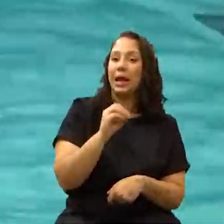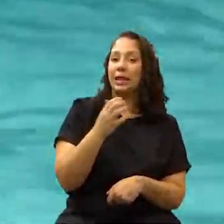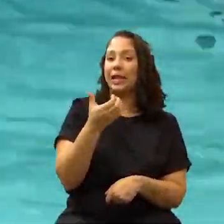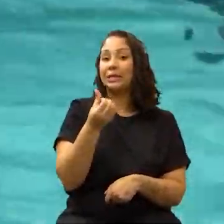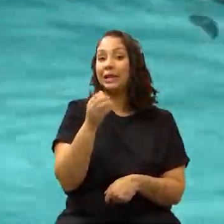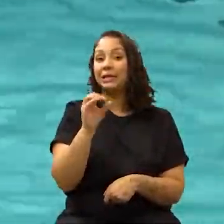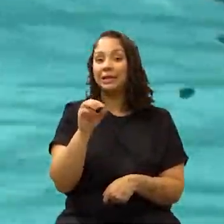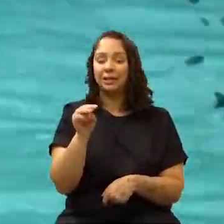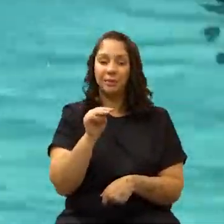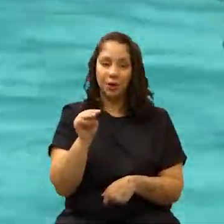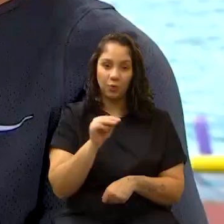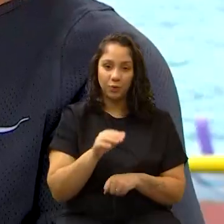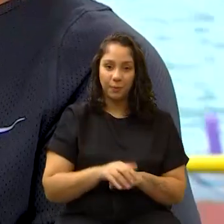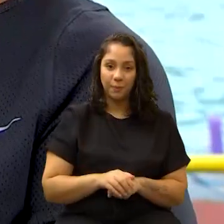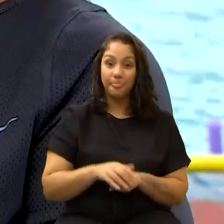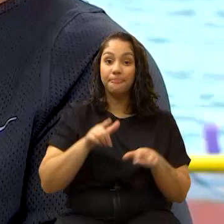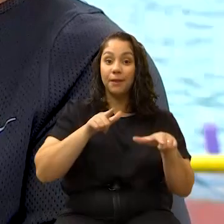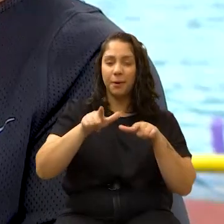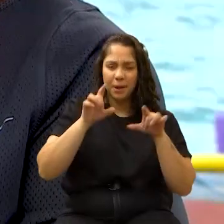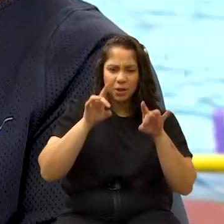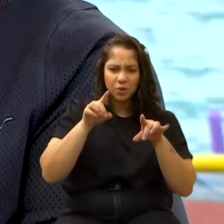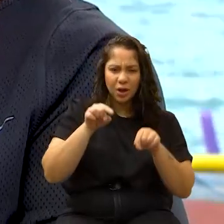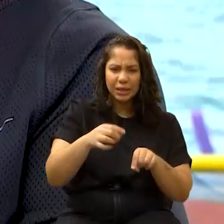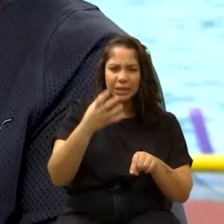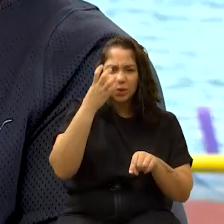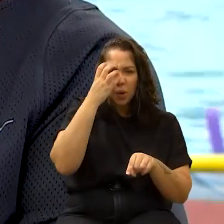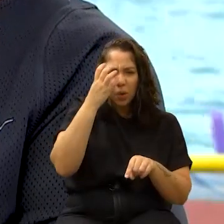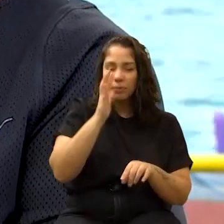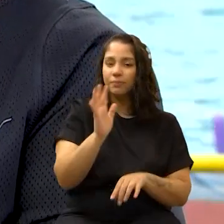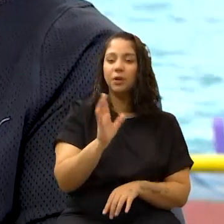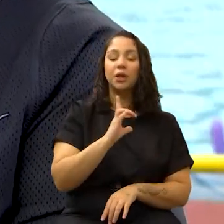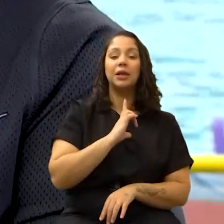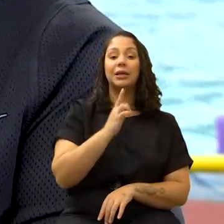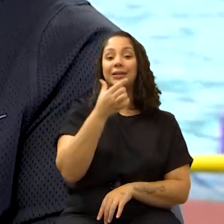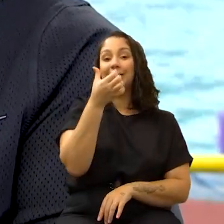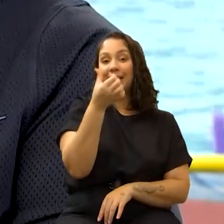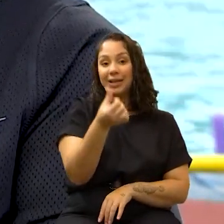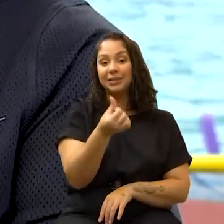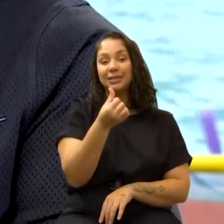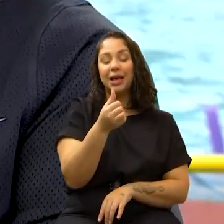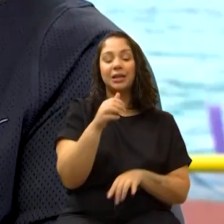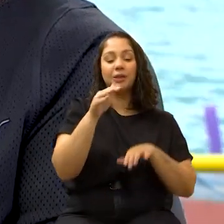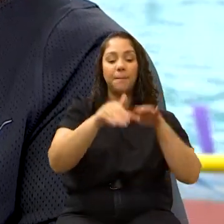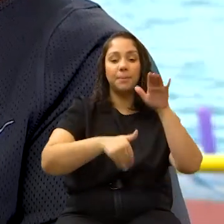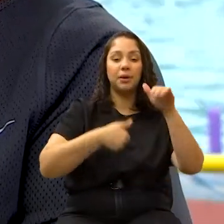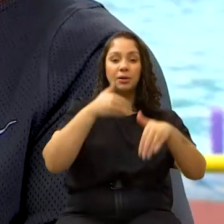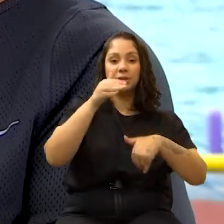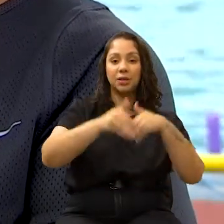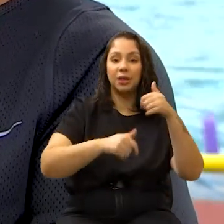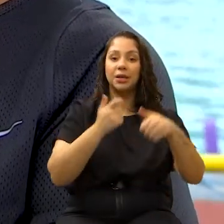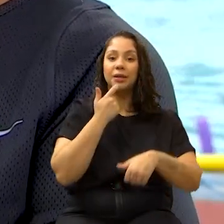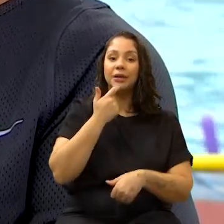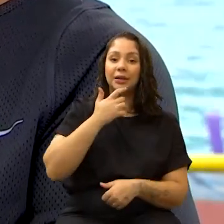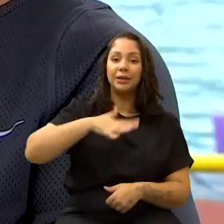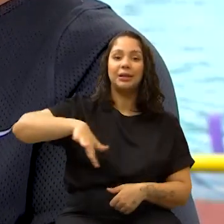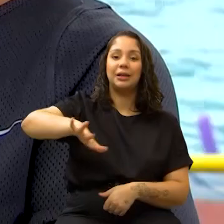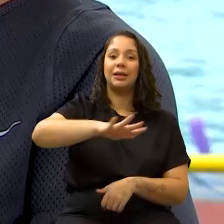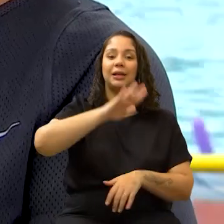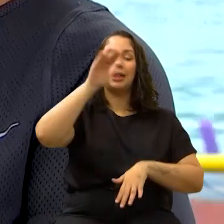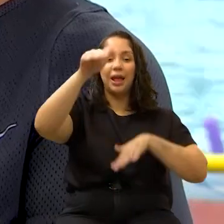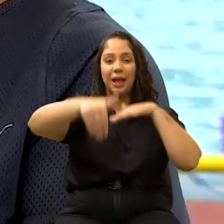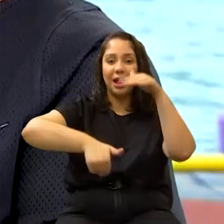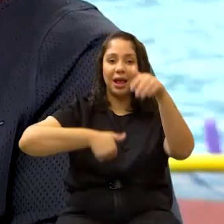a 60 minutos. Mas a gente trabalha não só aqui no Taquaral, mas são mais de 6 praças com piscina em Campinas que